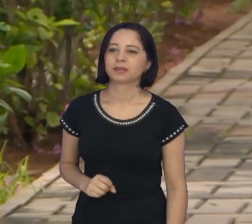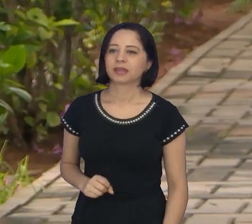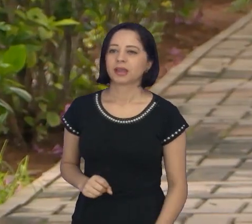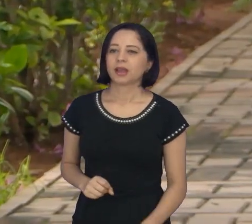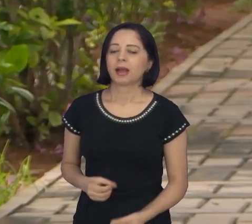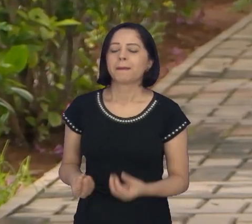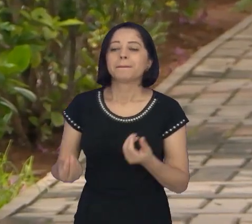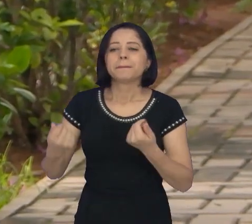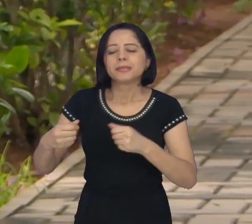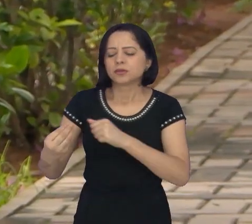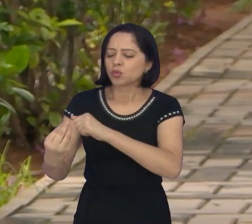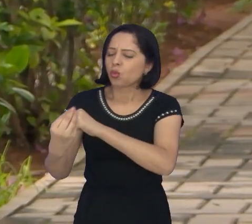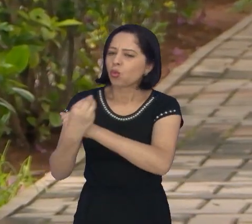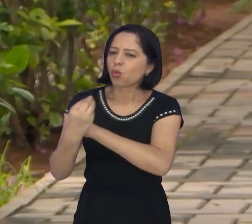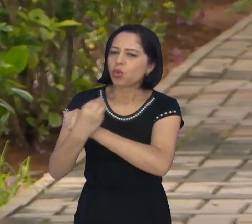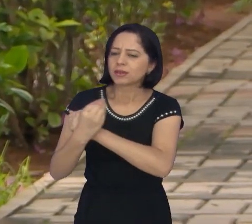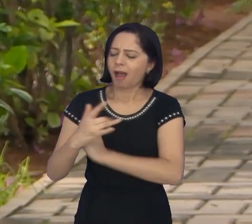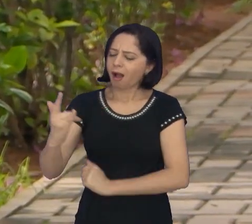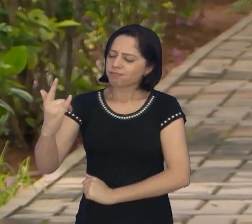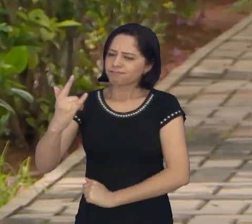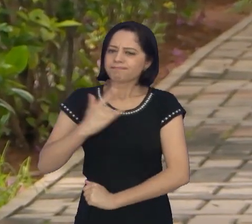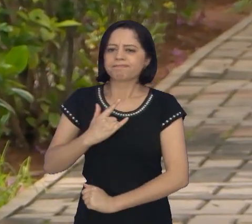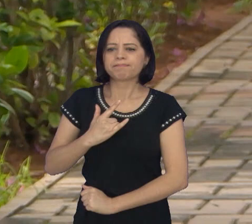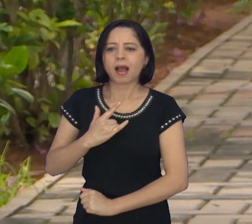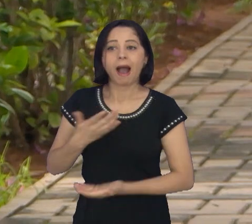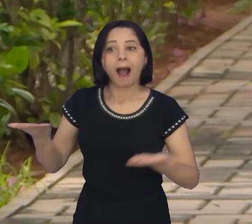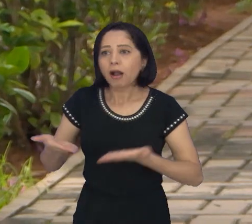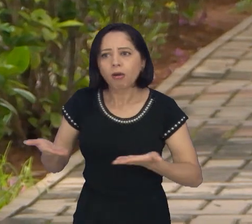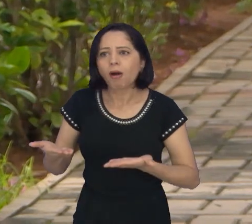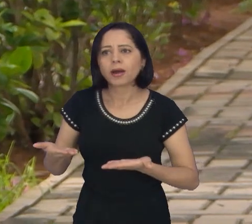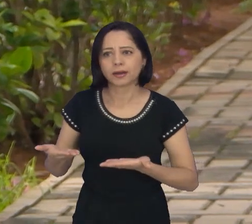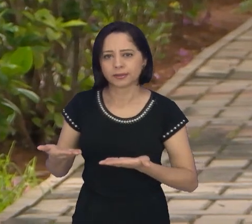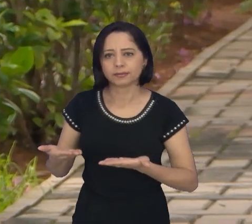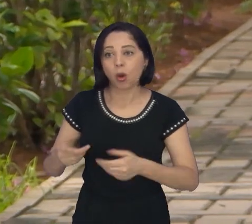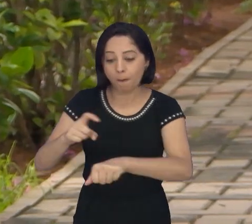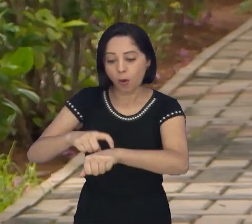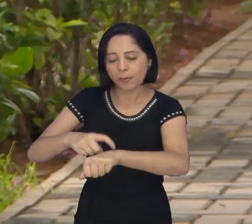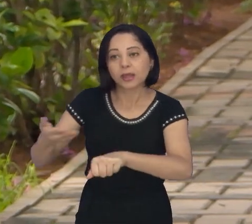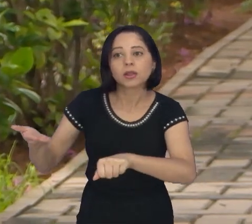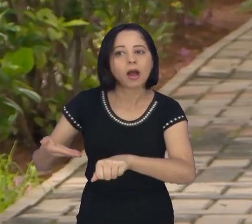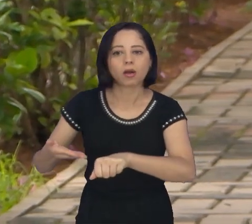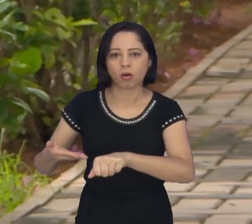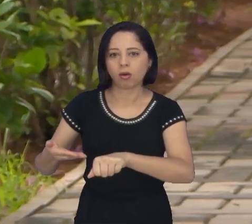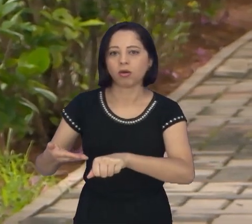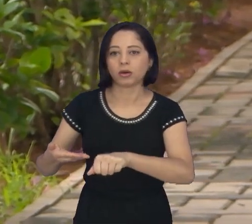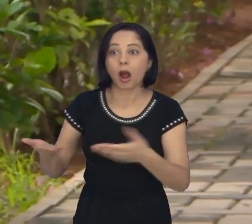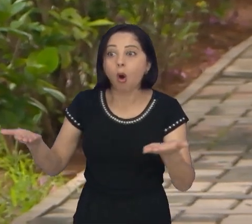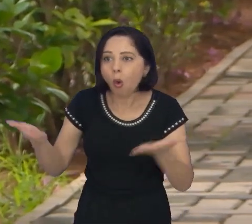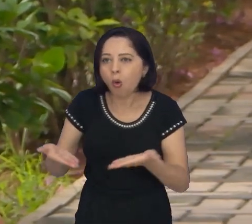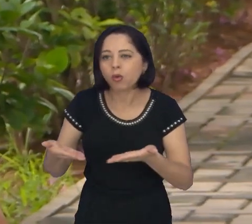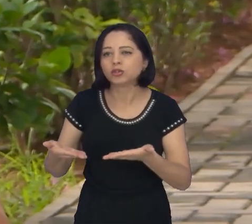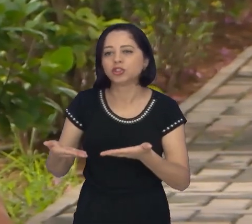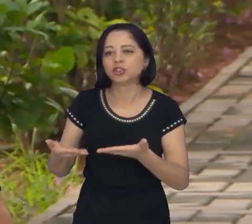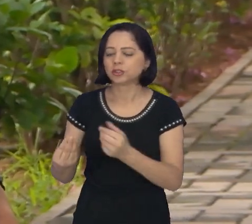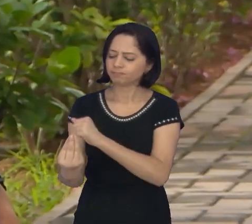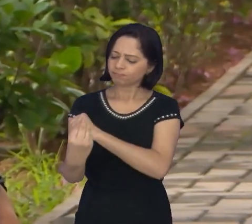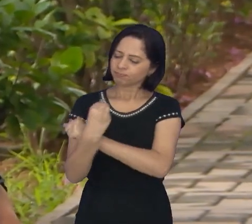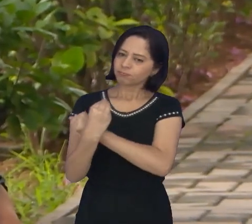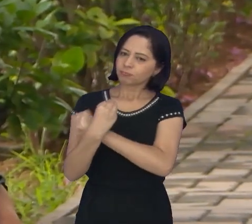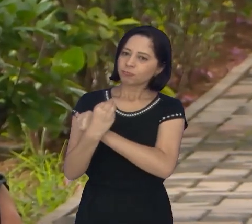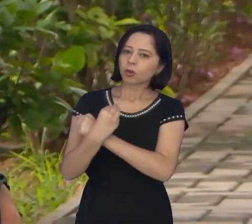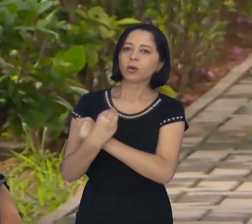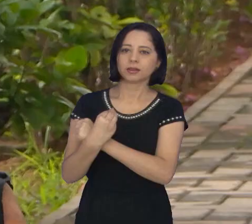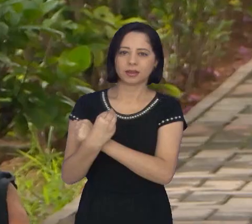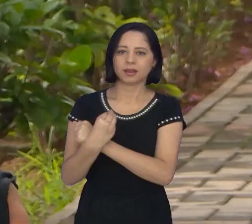se cuidar, da gente se amar, da gente se doar é agora. Né? É esse momento, a partir de hoje, a partir desse olhar.